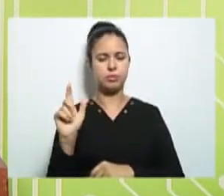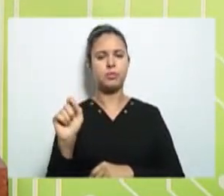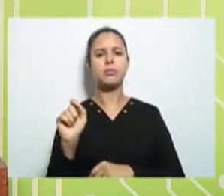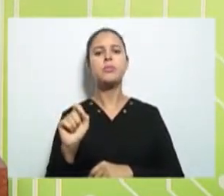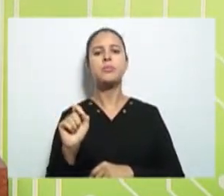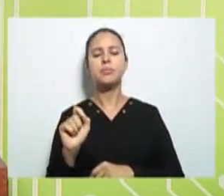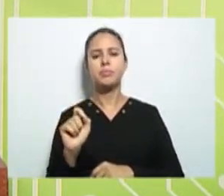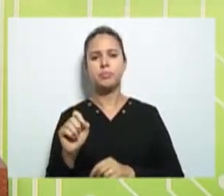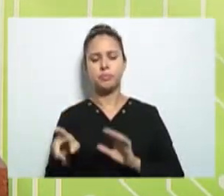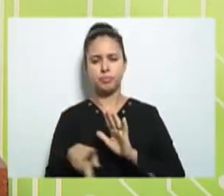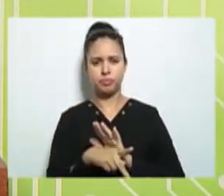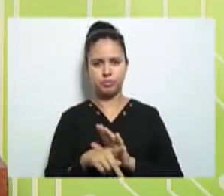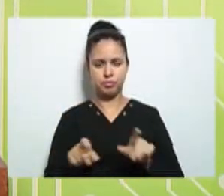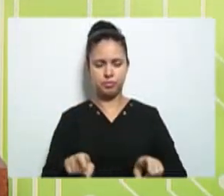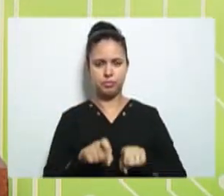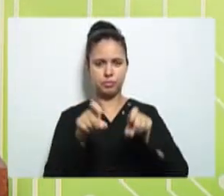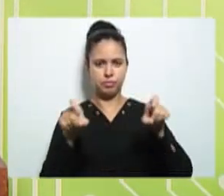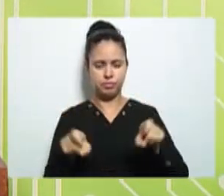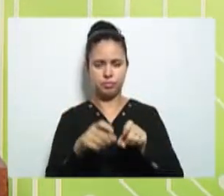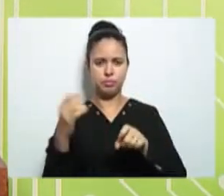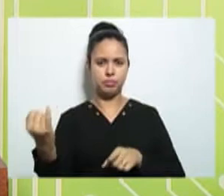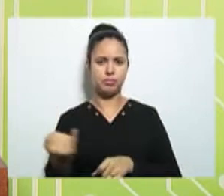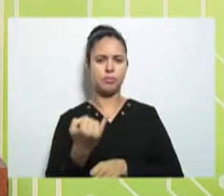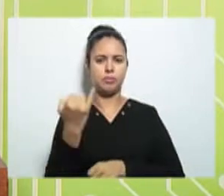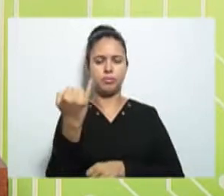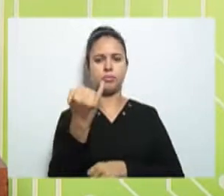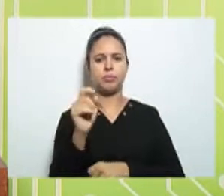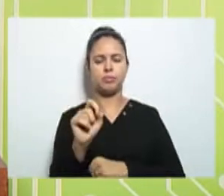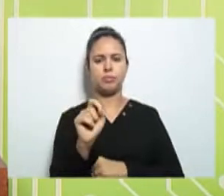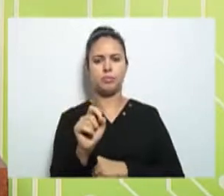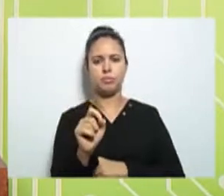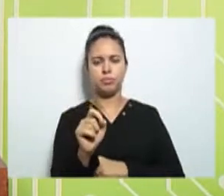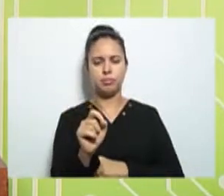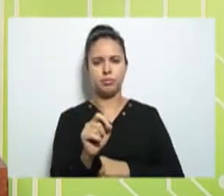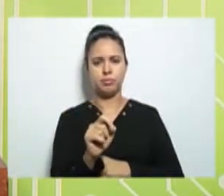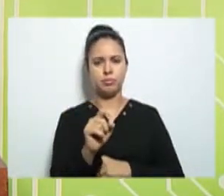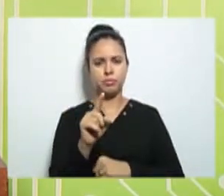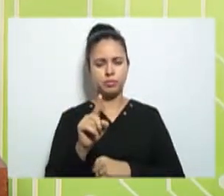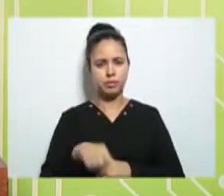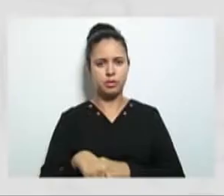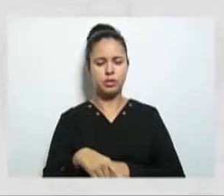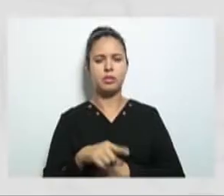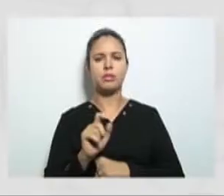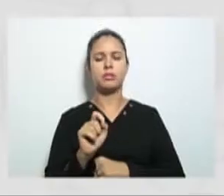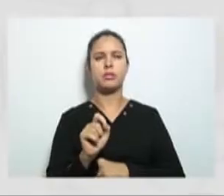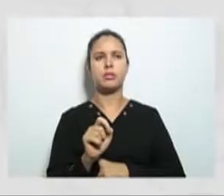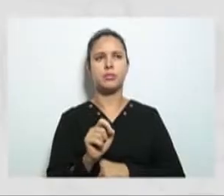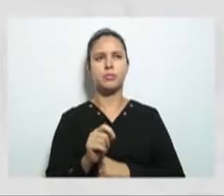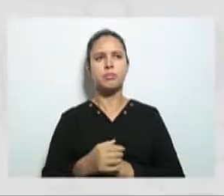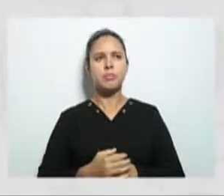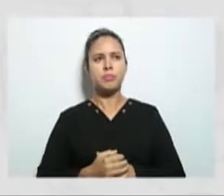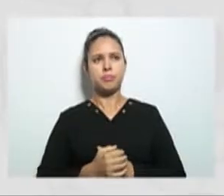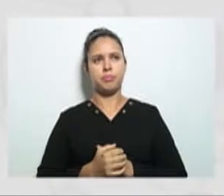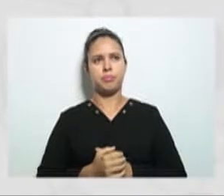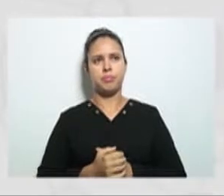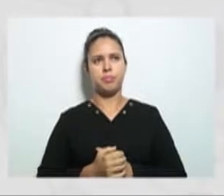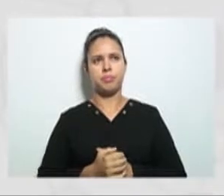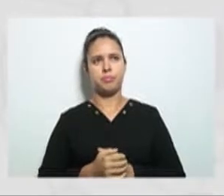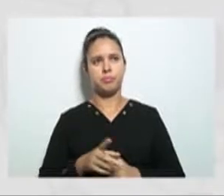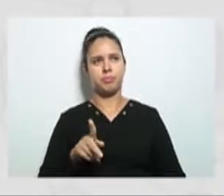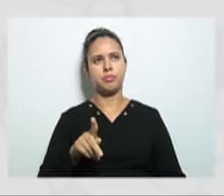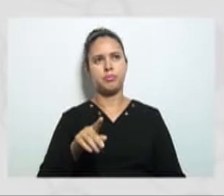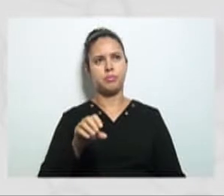é muito importante, tão quanto o hardware e o software, que é o que a gente chama de peopleware, tá, gente? O que é o